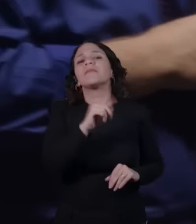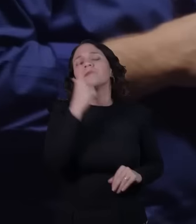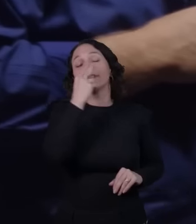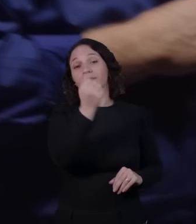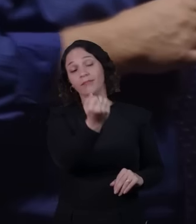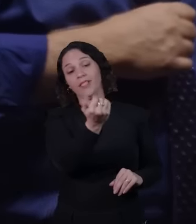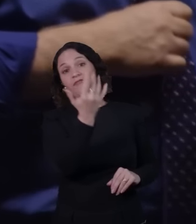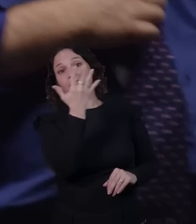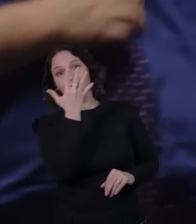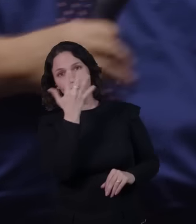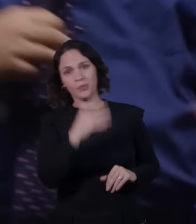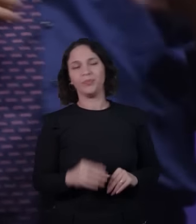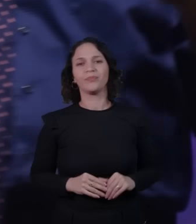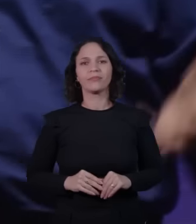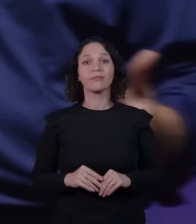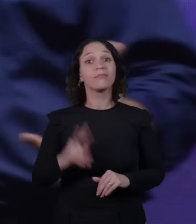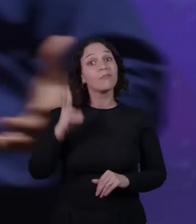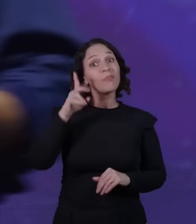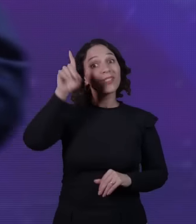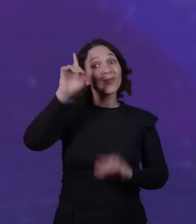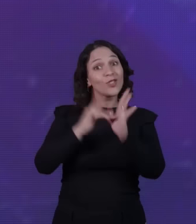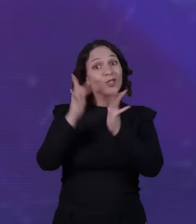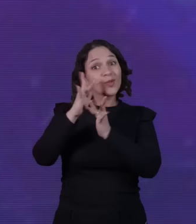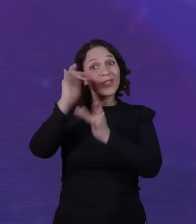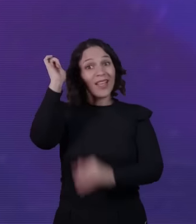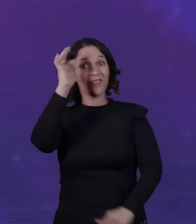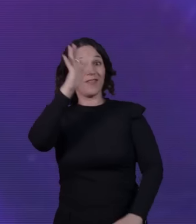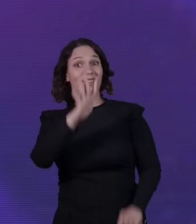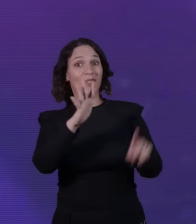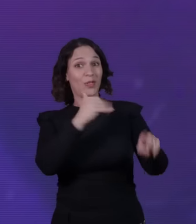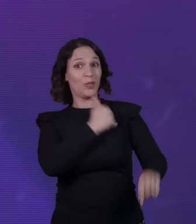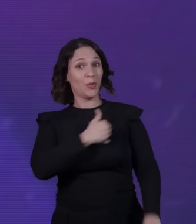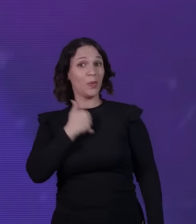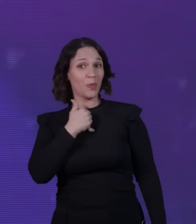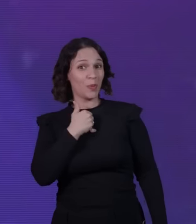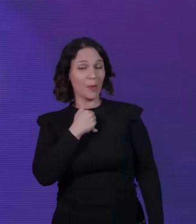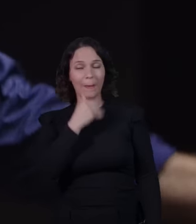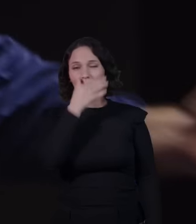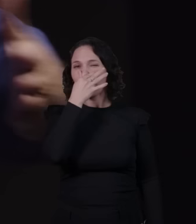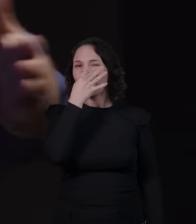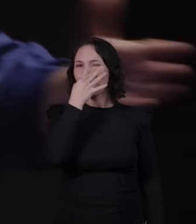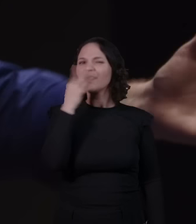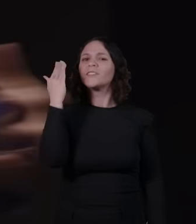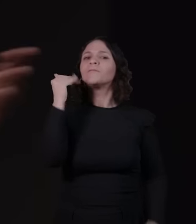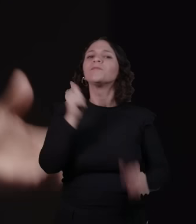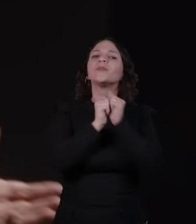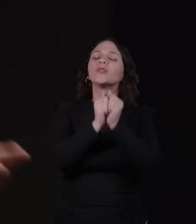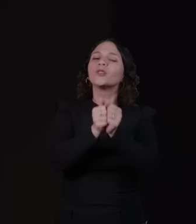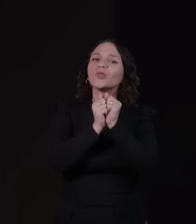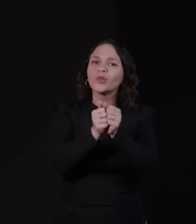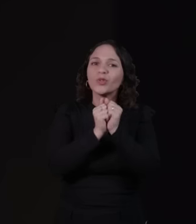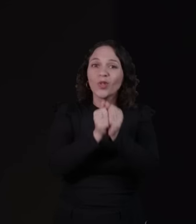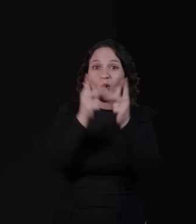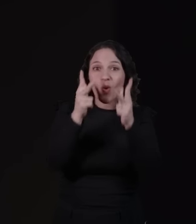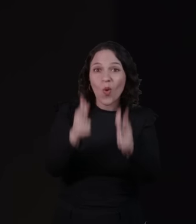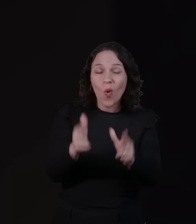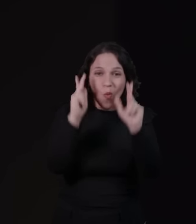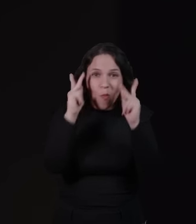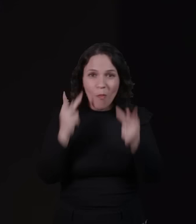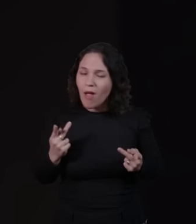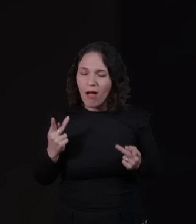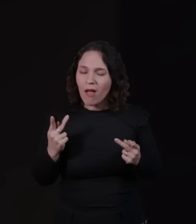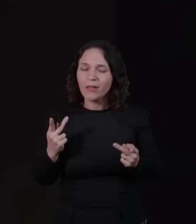revelação do próprio Cristo. Não mais o Cristo que andou com ele como se fosse um homem, mas